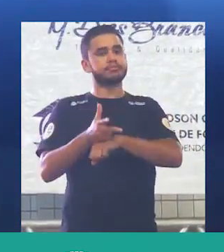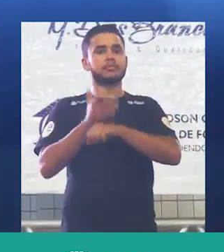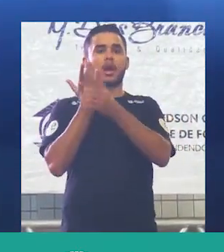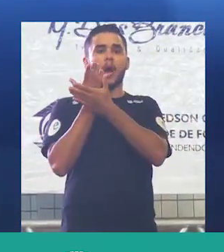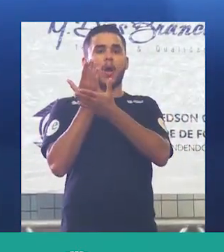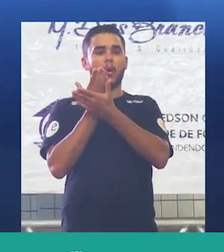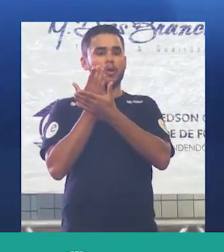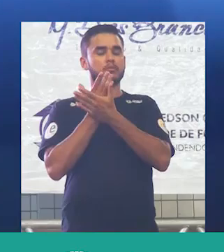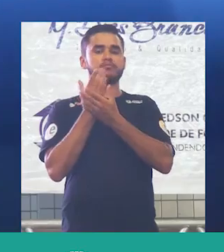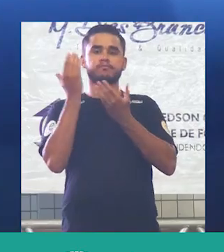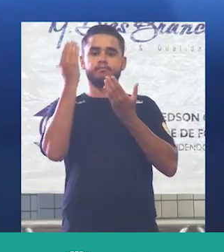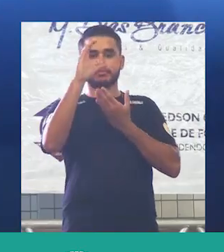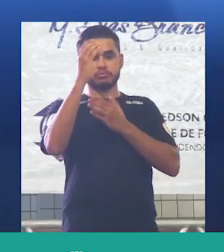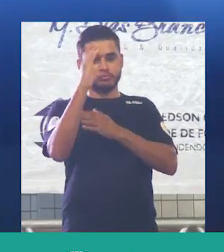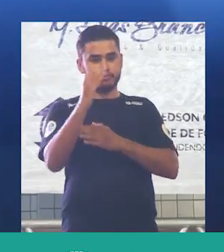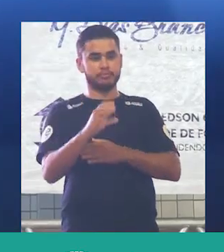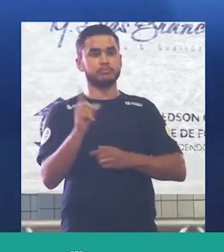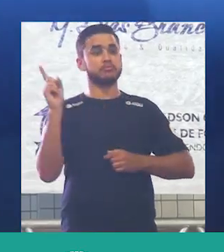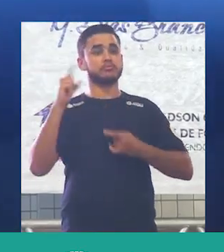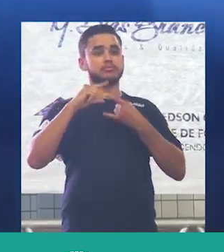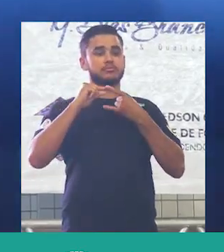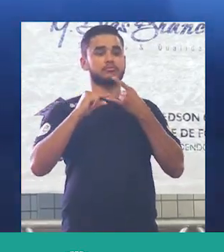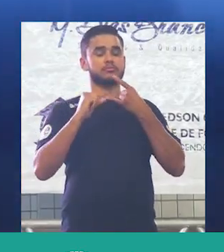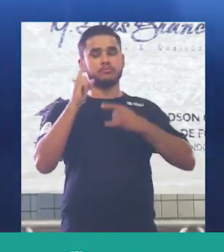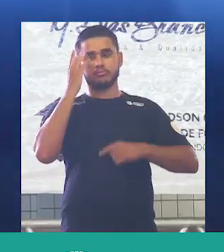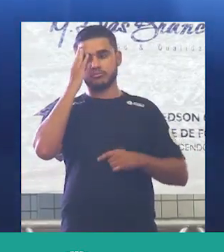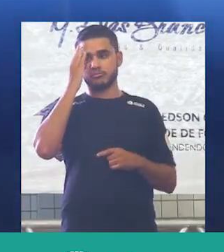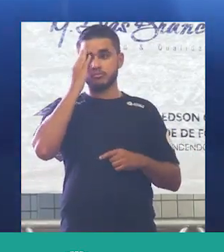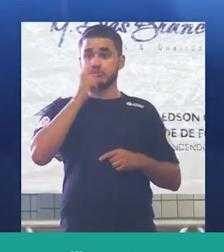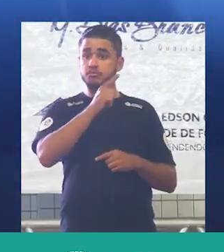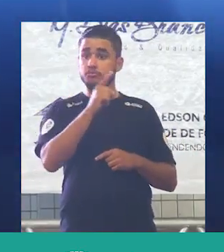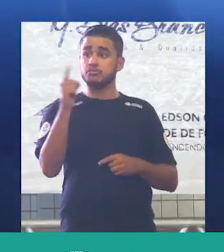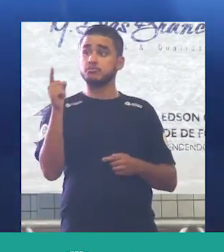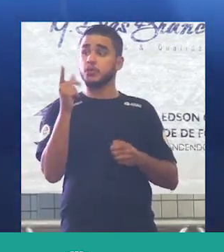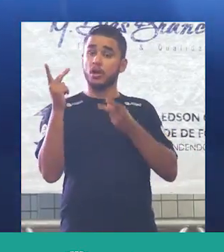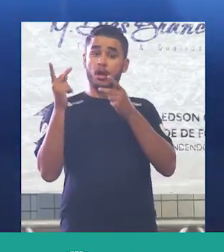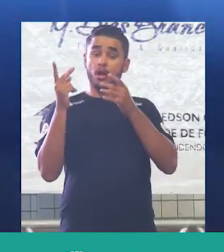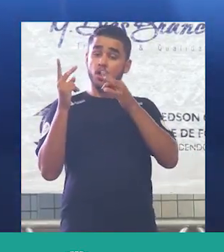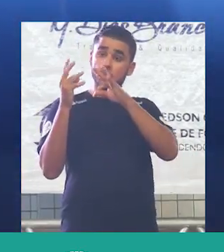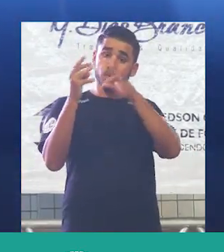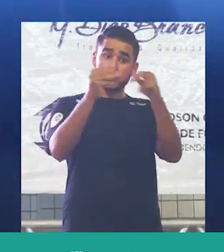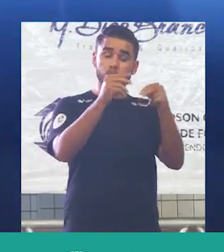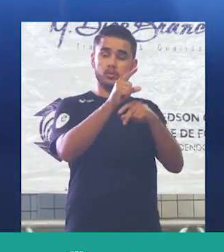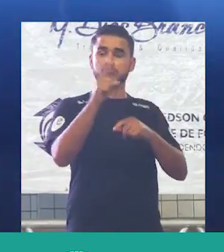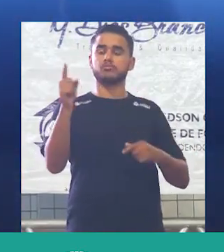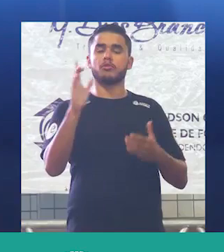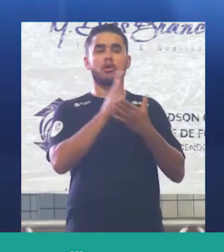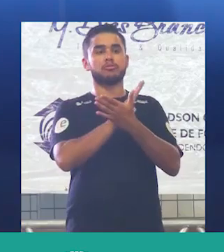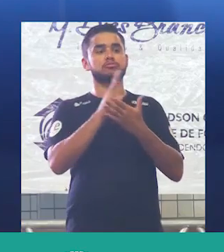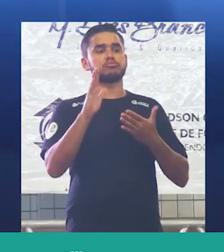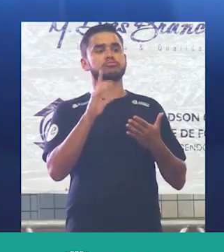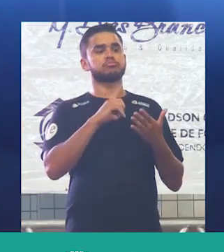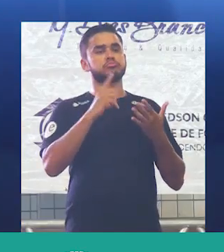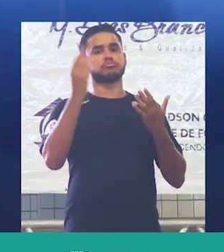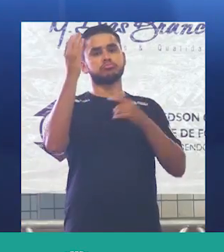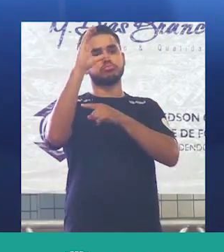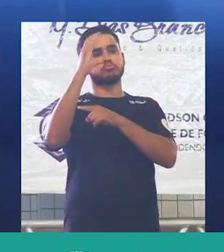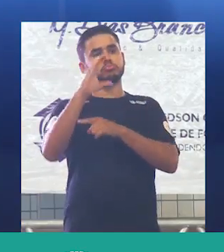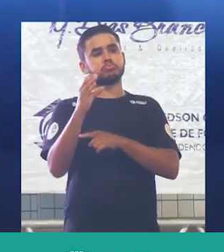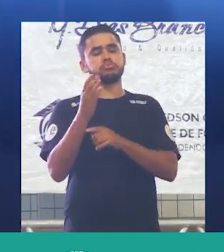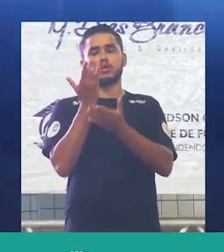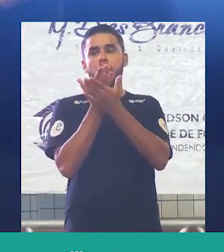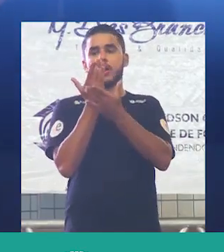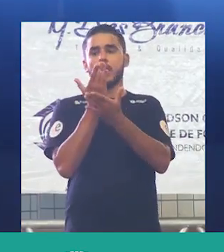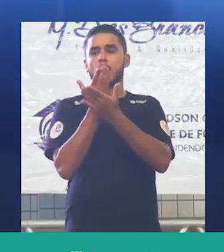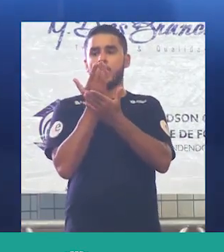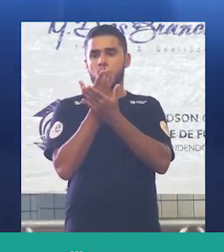aulas, que tá meio parado lá o canal. Mas para quem não visitou ainda, eu acho que tem umas 6 ou 7 aulas lá, tá? Desde o início